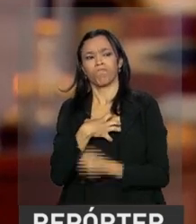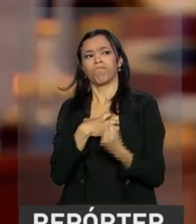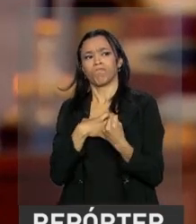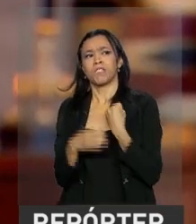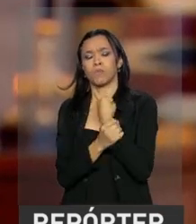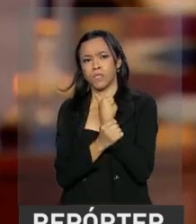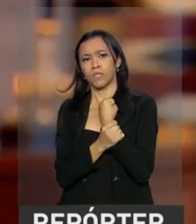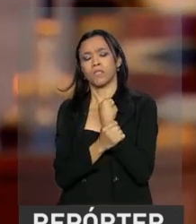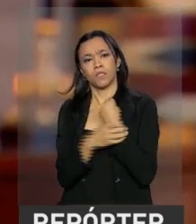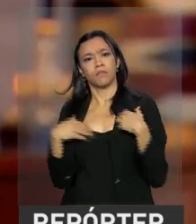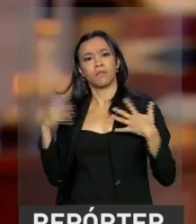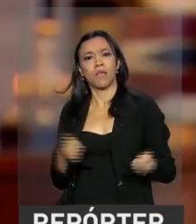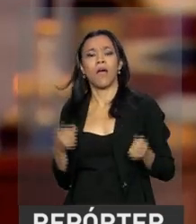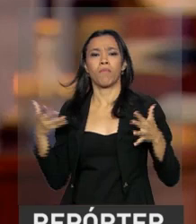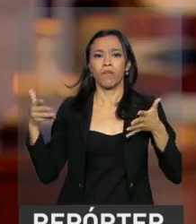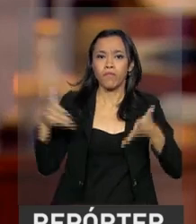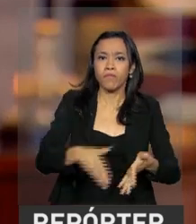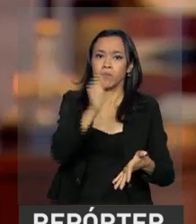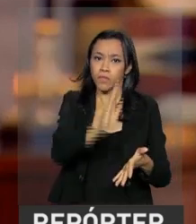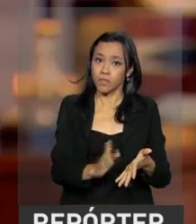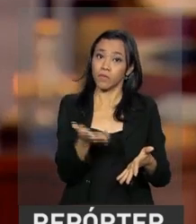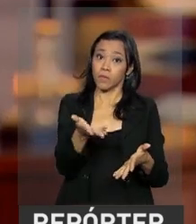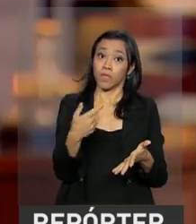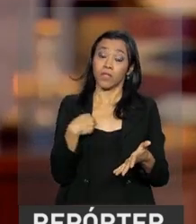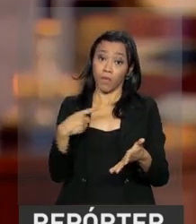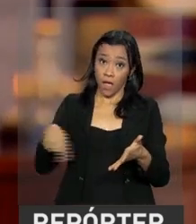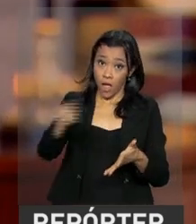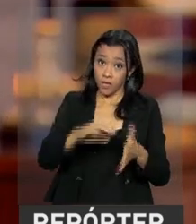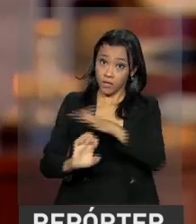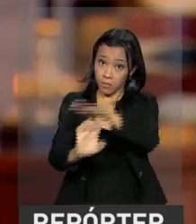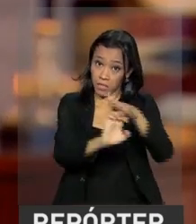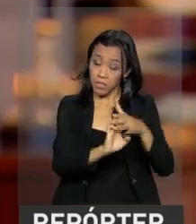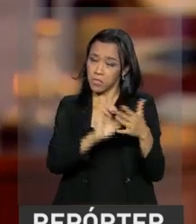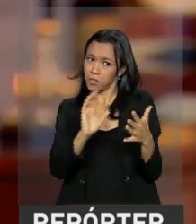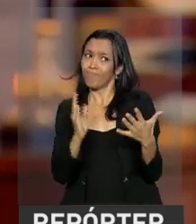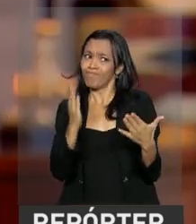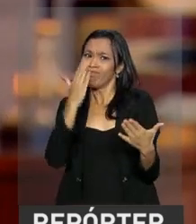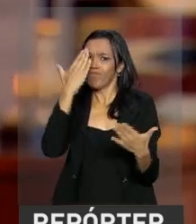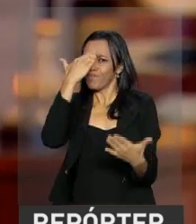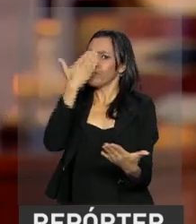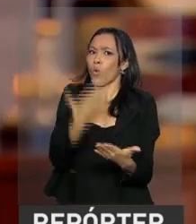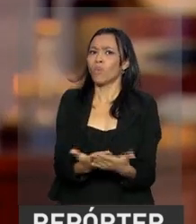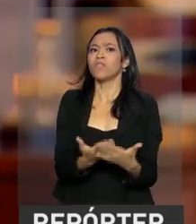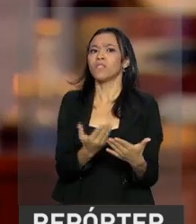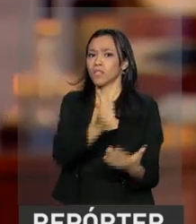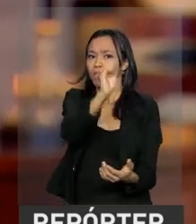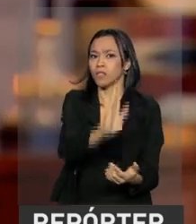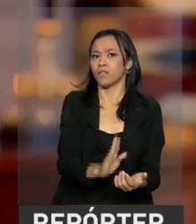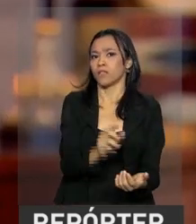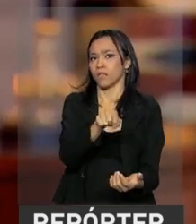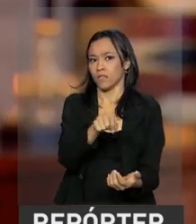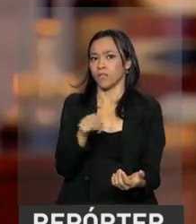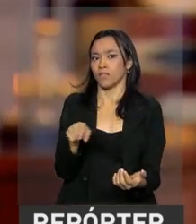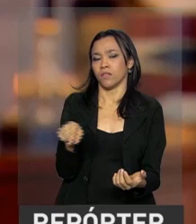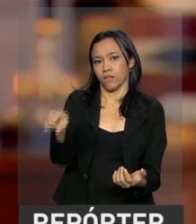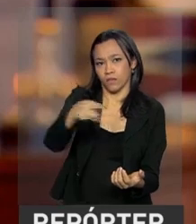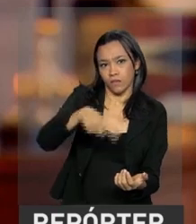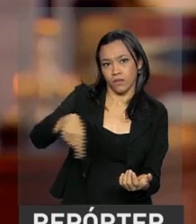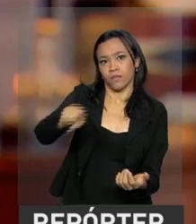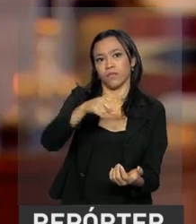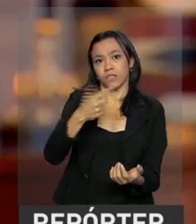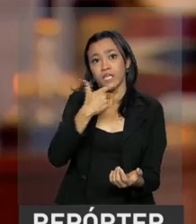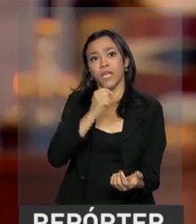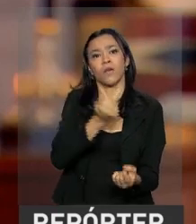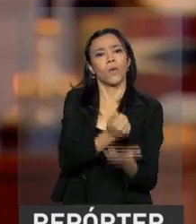confiança e eu acho que nesse momento já há um ambiente de confiança que é refletido por exemplo nos índices de confiança dos